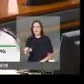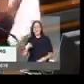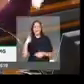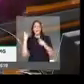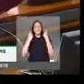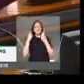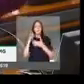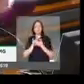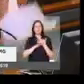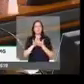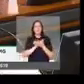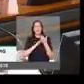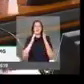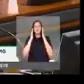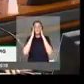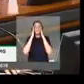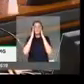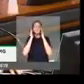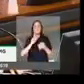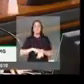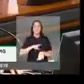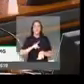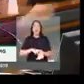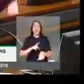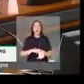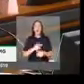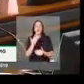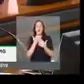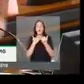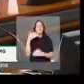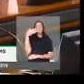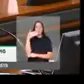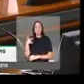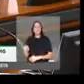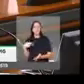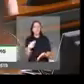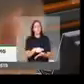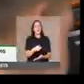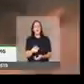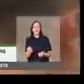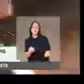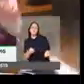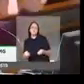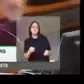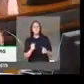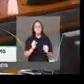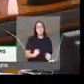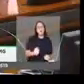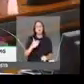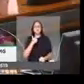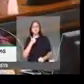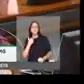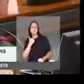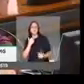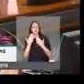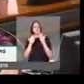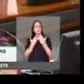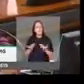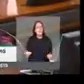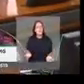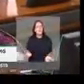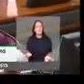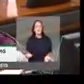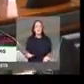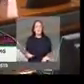cardápio de hotel na hora de pedir a comida a vale está regulando o que aquelas famílias lá podem pedir que o que elas não podem